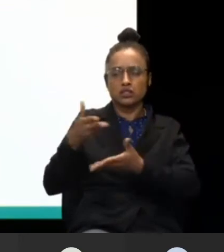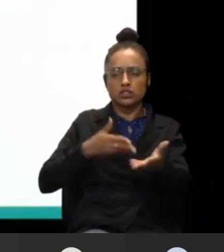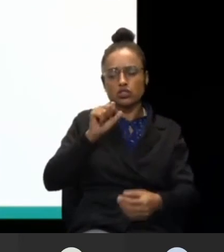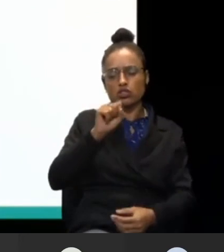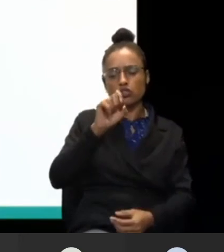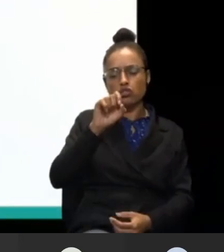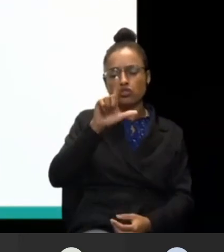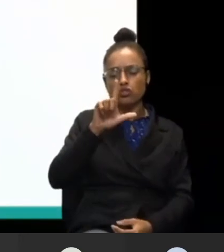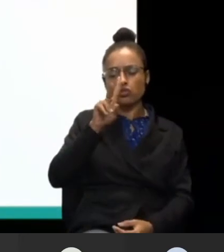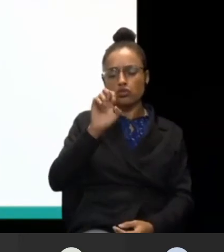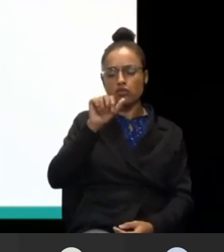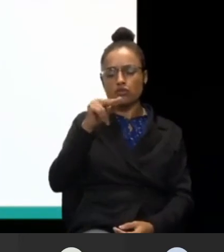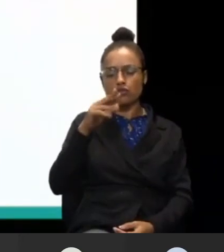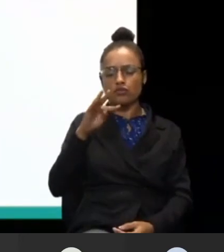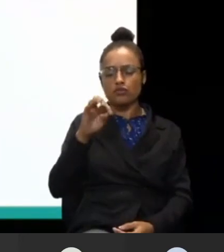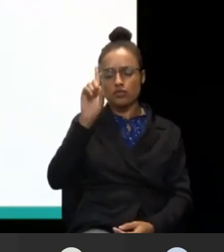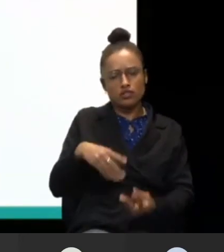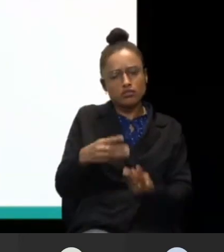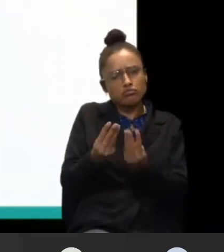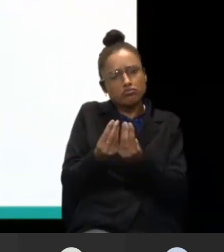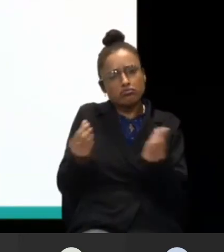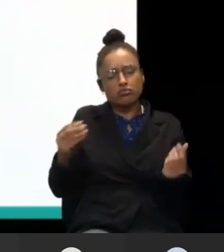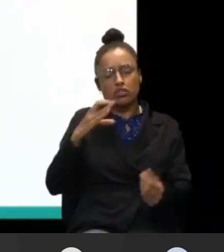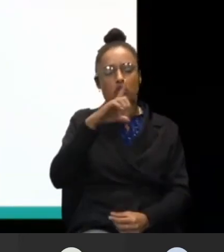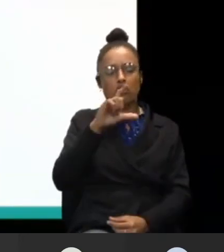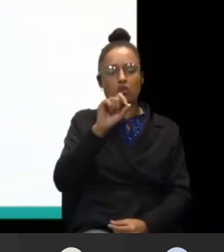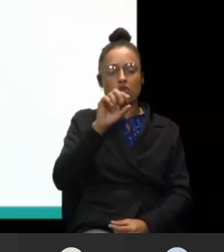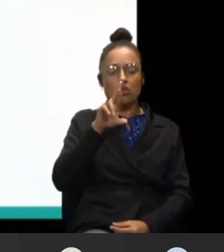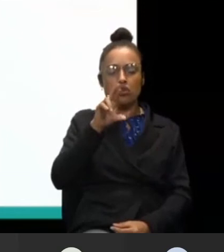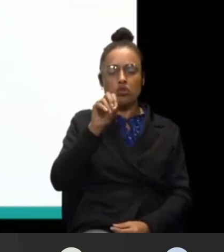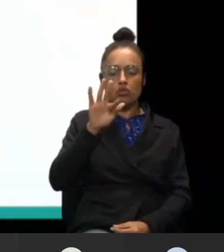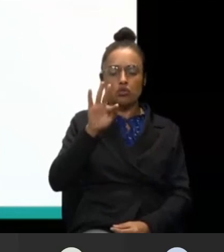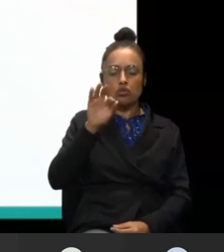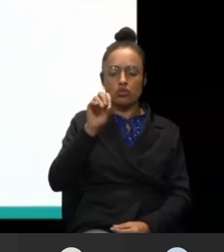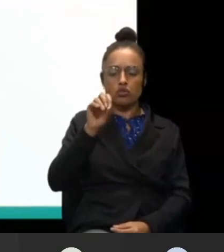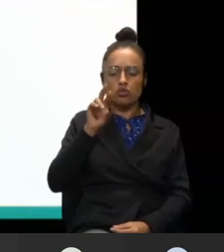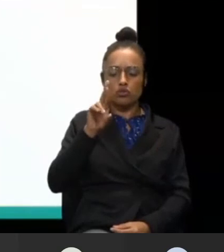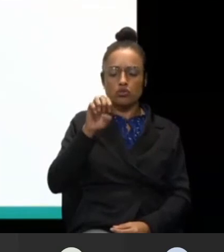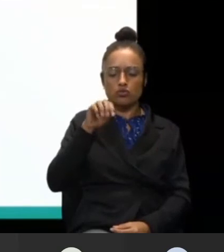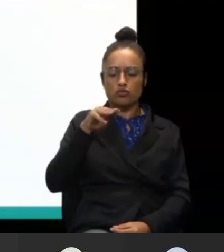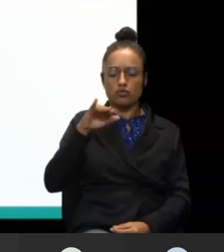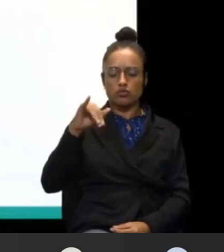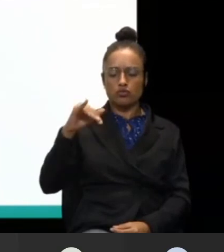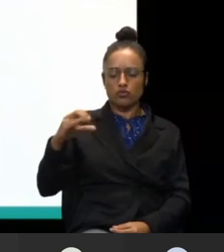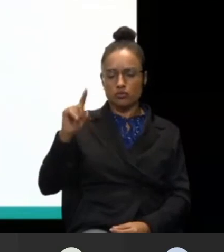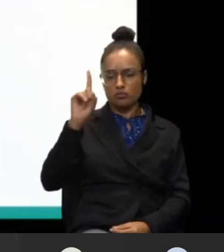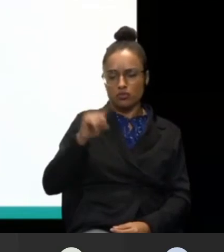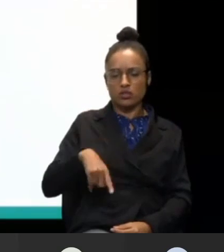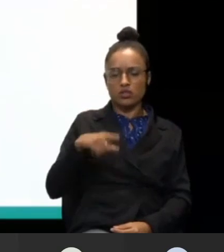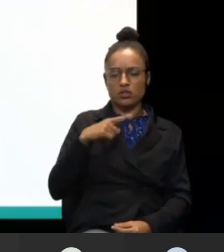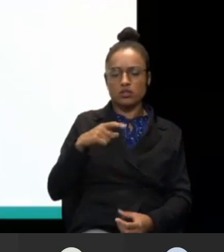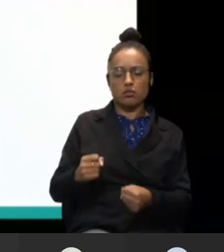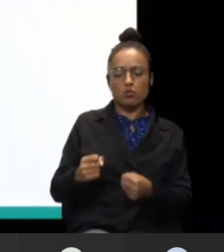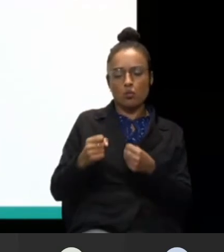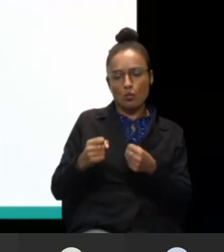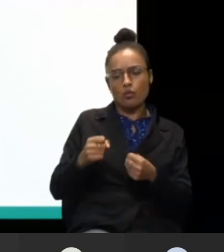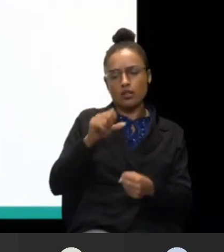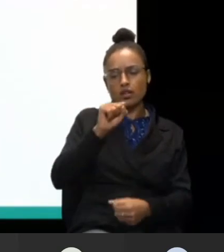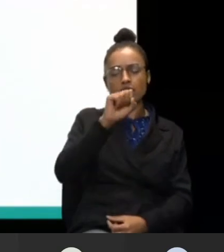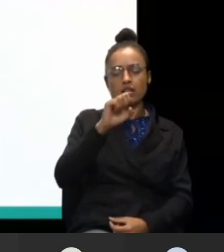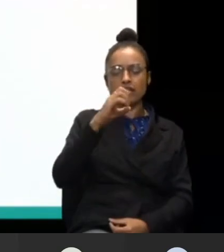o solvente contendo os lipídios solúveis, o cloroformo, e aí nós colocamos na estufa para secar, correto? Após